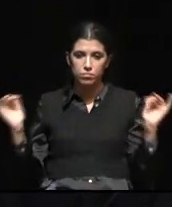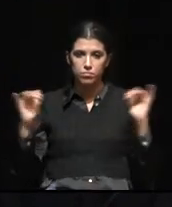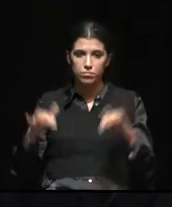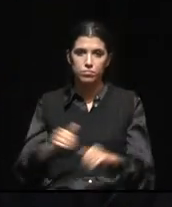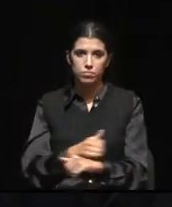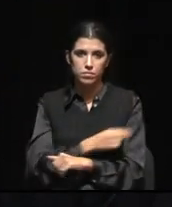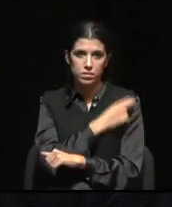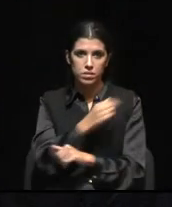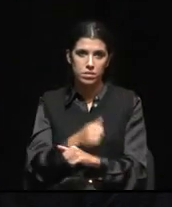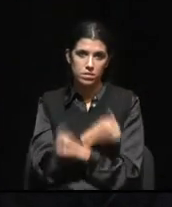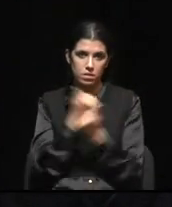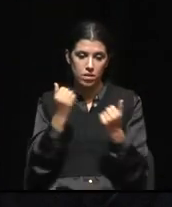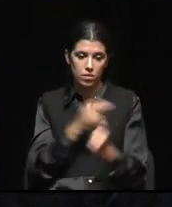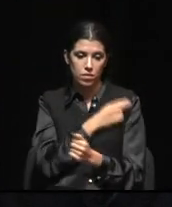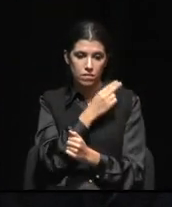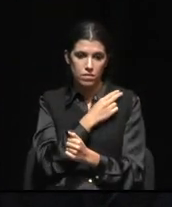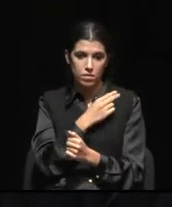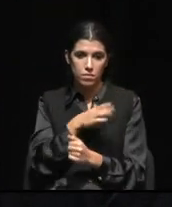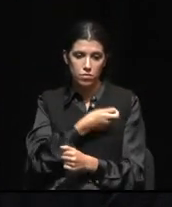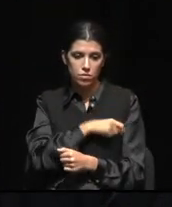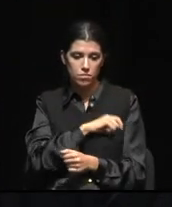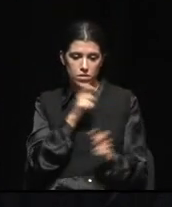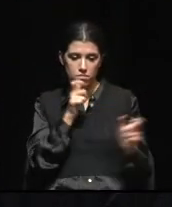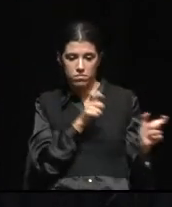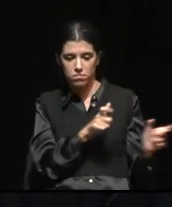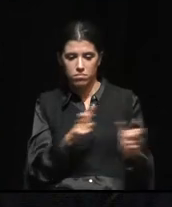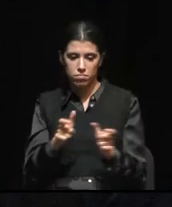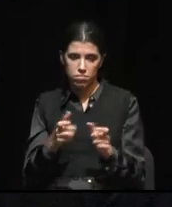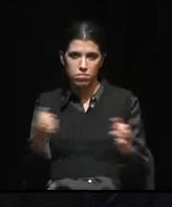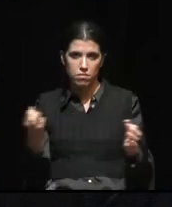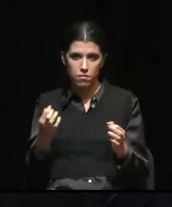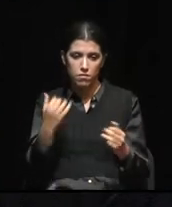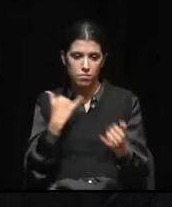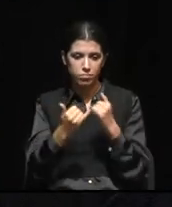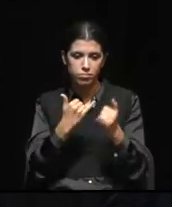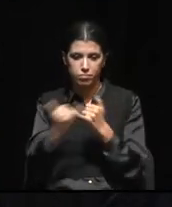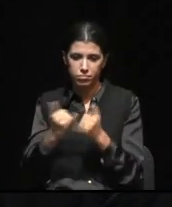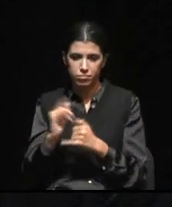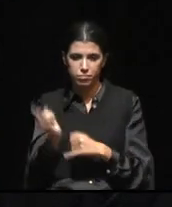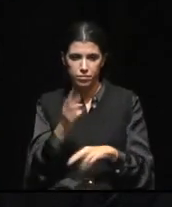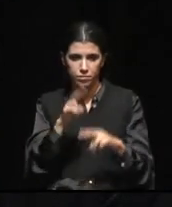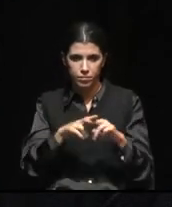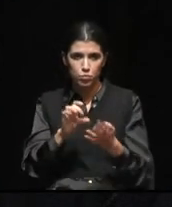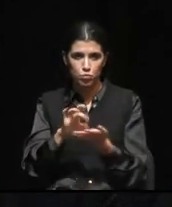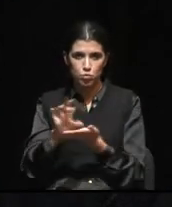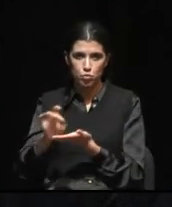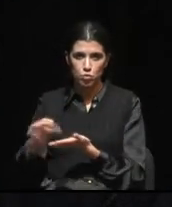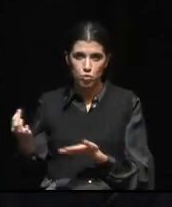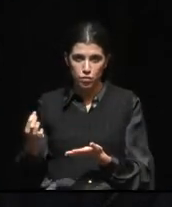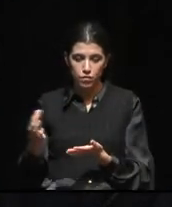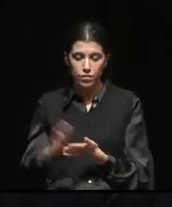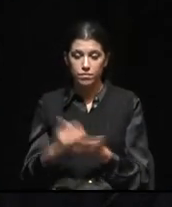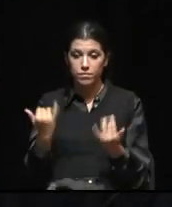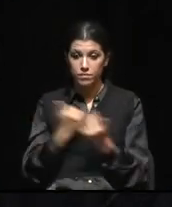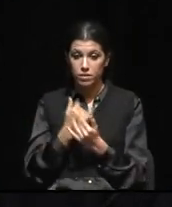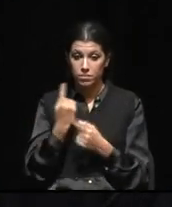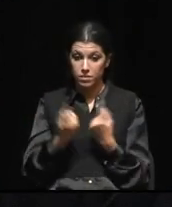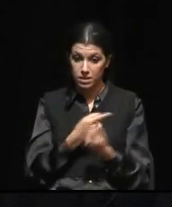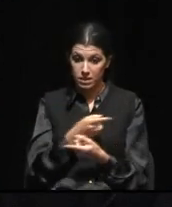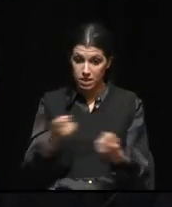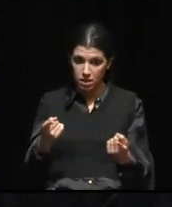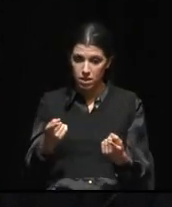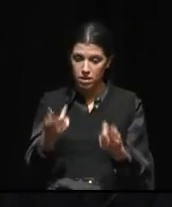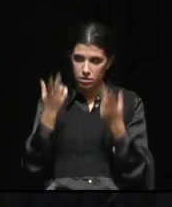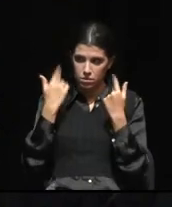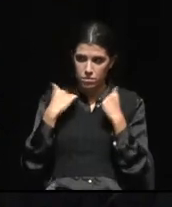Cidade Universitária tendo sido reprimidos duramente pela polícia e pela pid que os espancou prendeu e expulsou felizmente muitos desses universitários